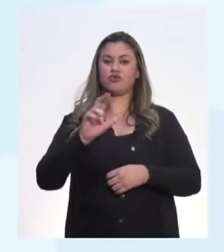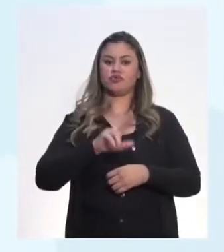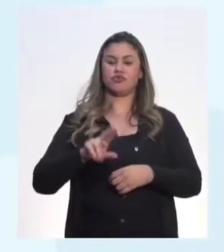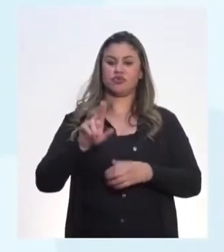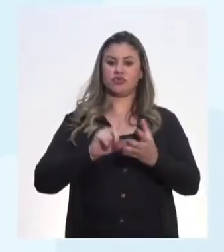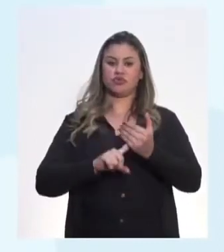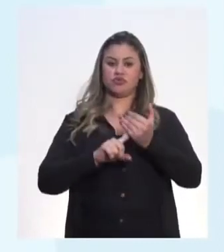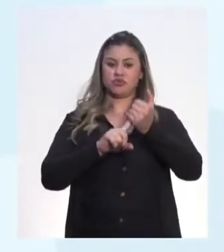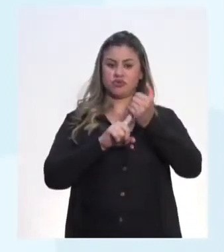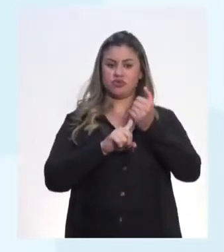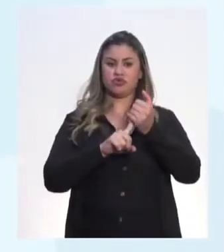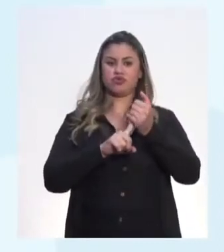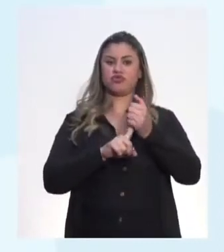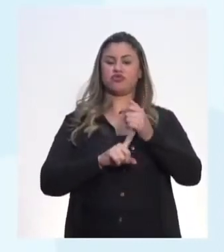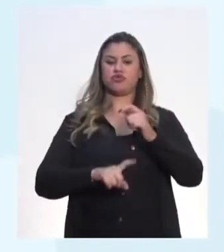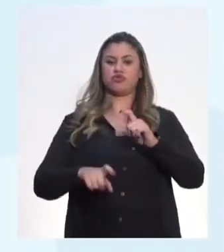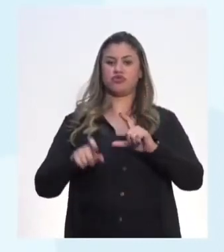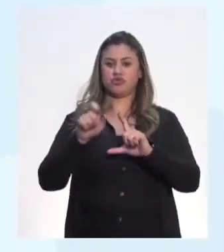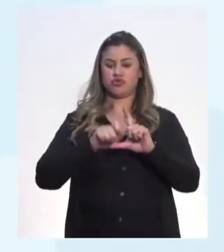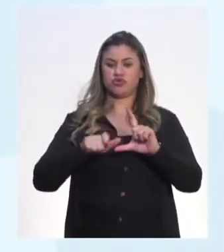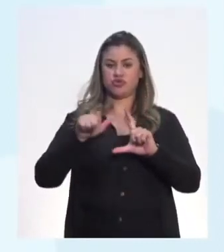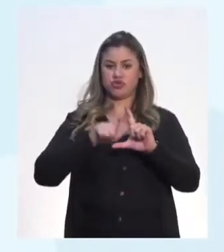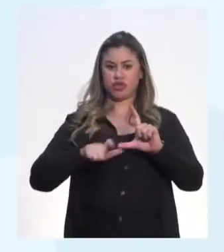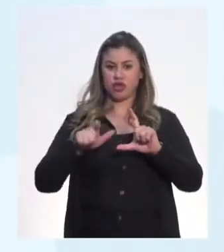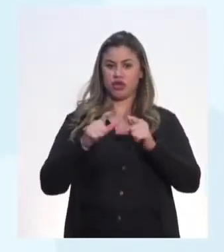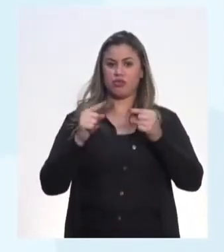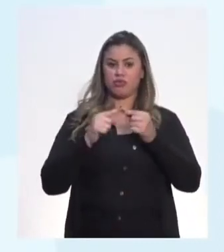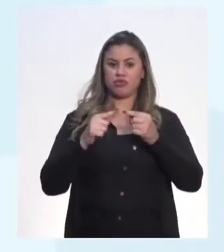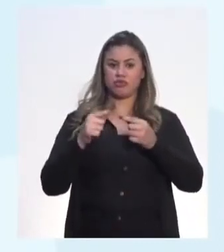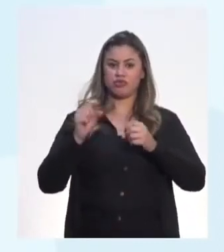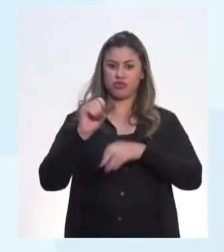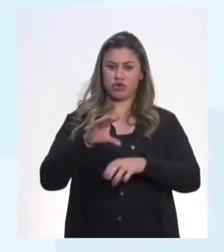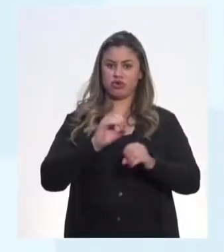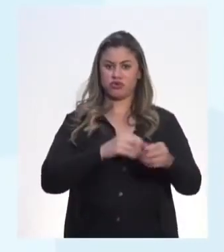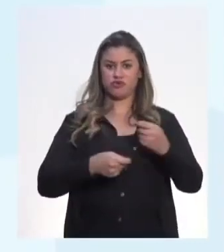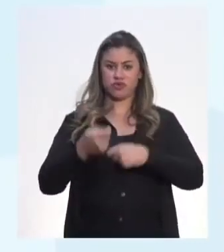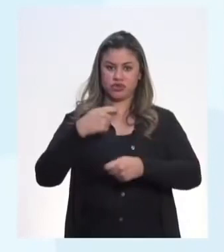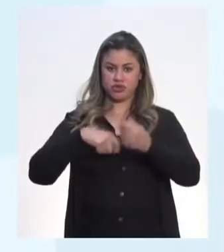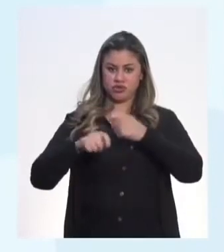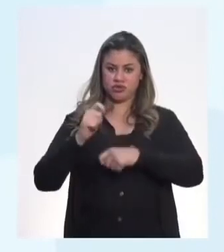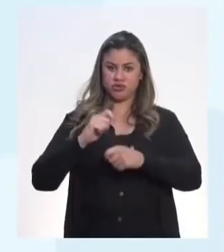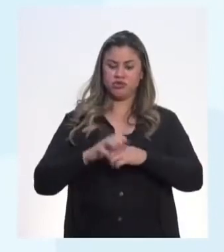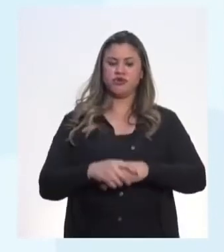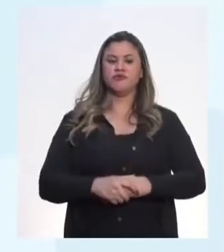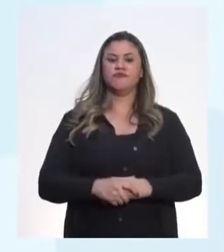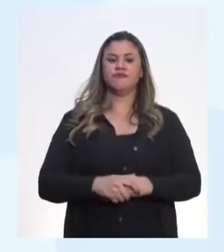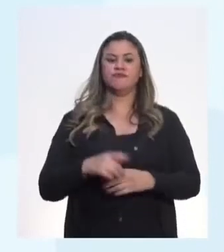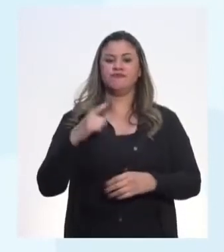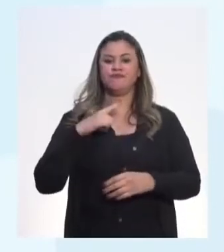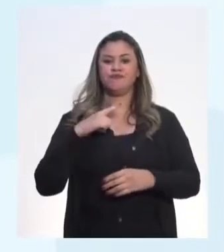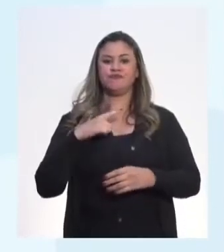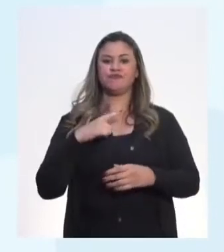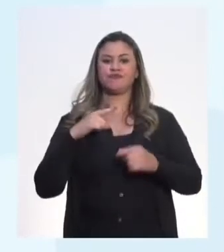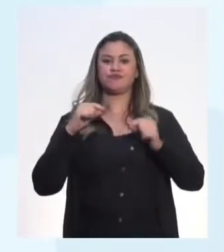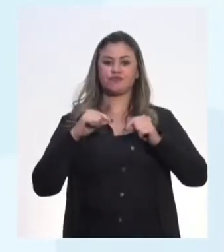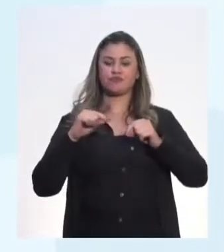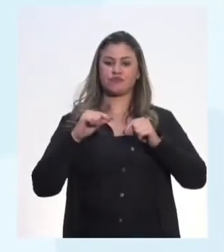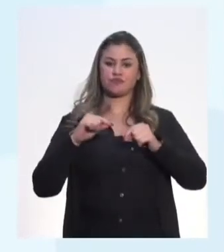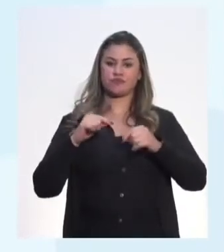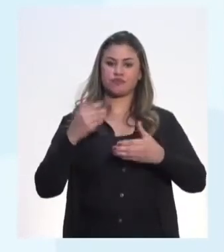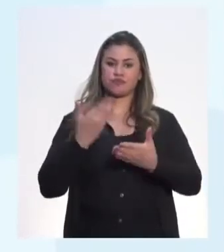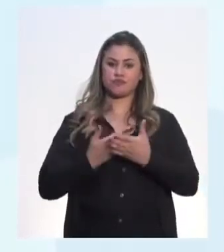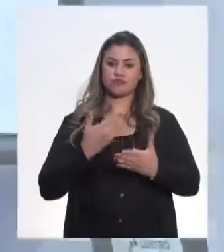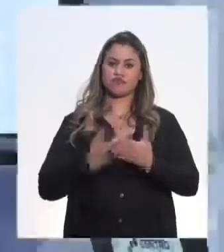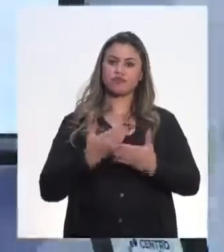no contexto da educação financeira a gente trouxe próximas aulas mais o contexto da educação financeira do que do